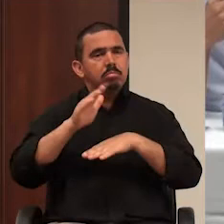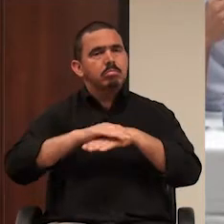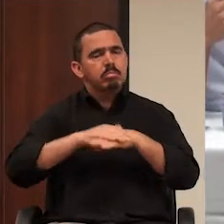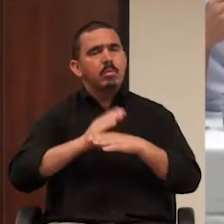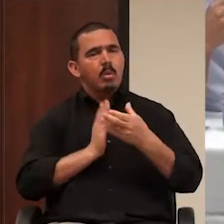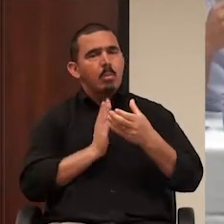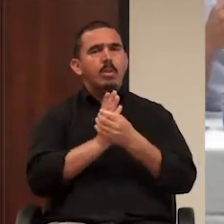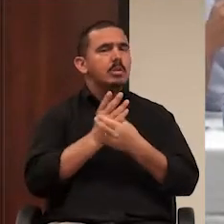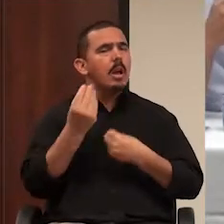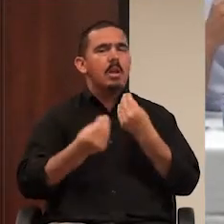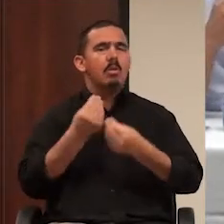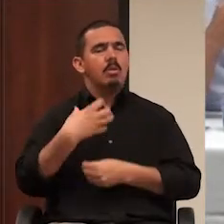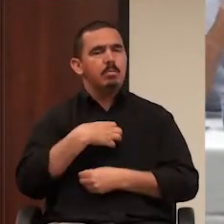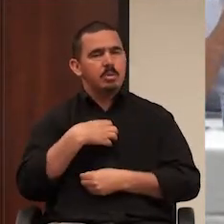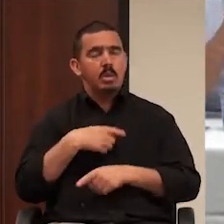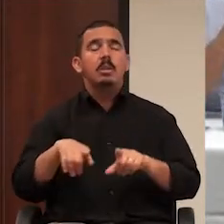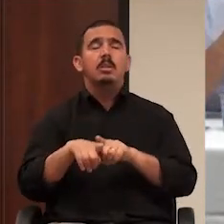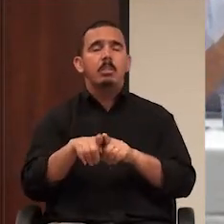processo que cuida